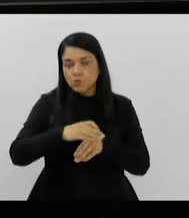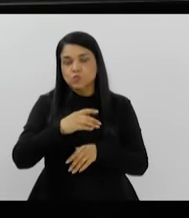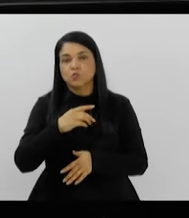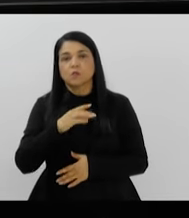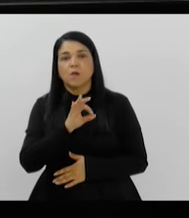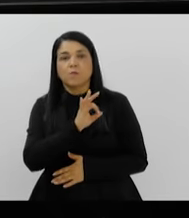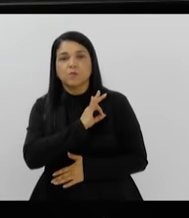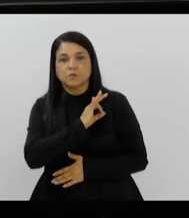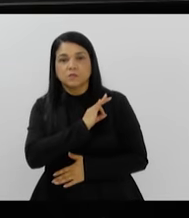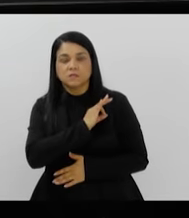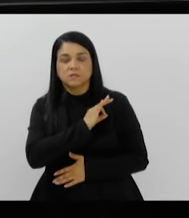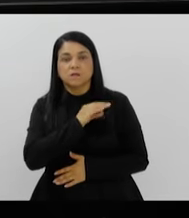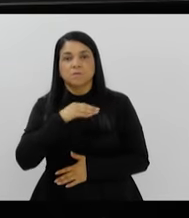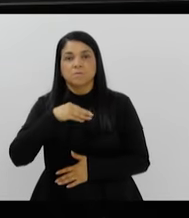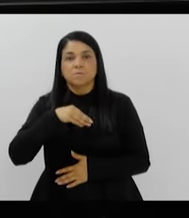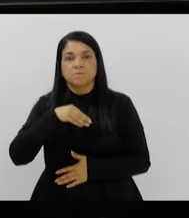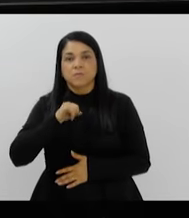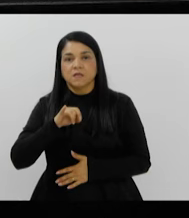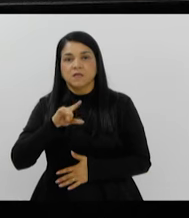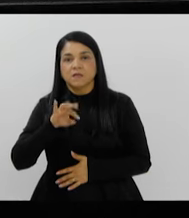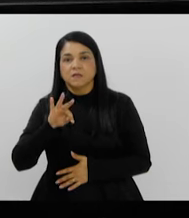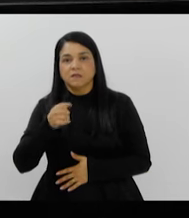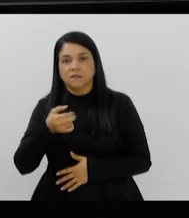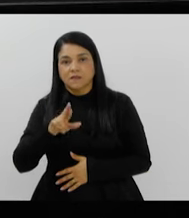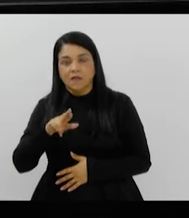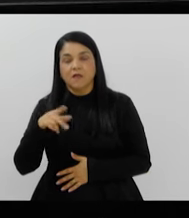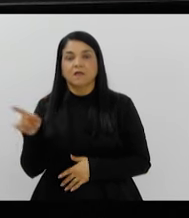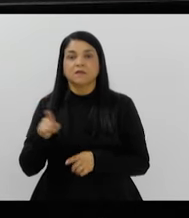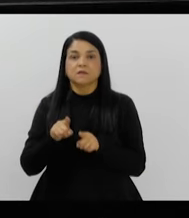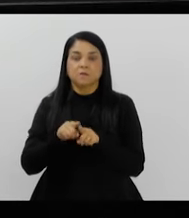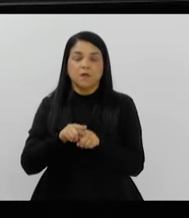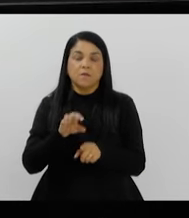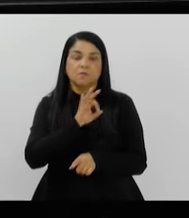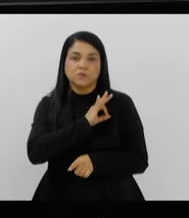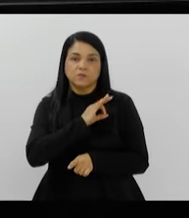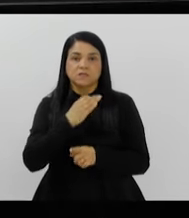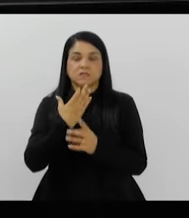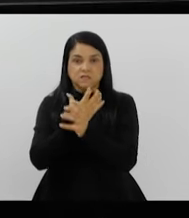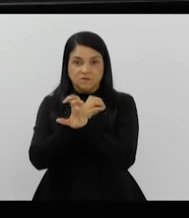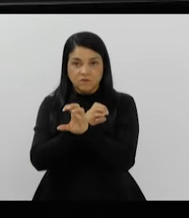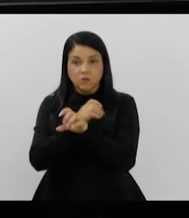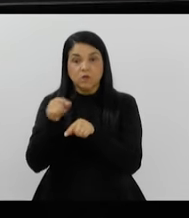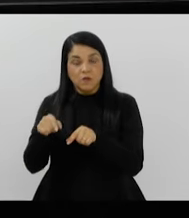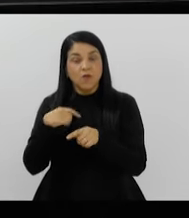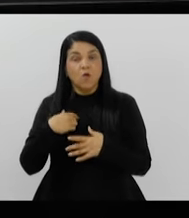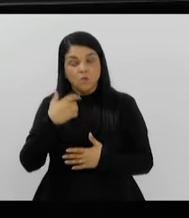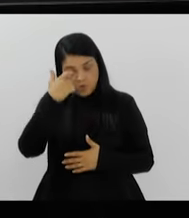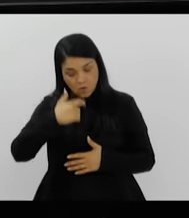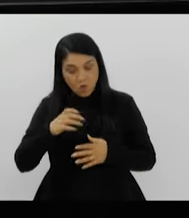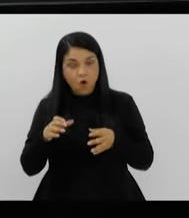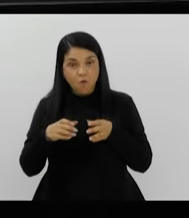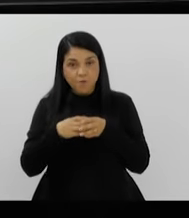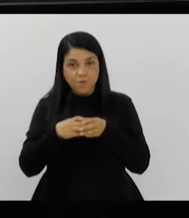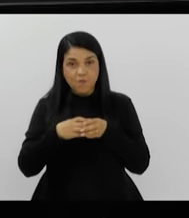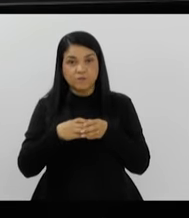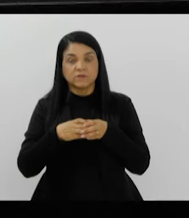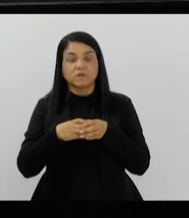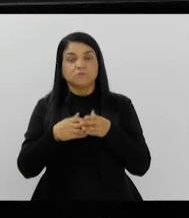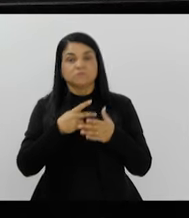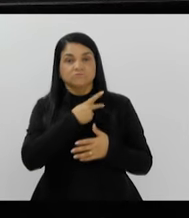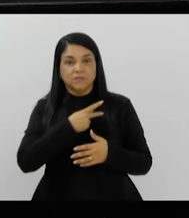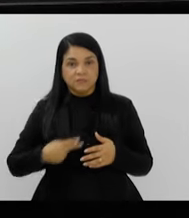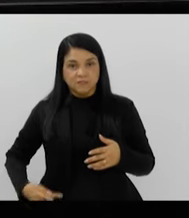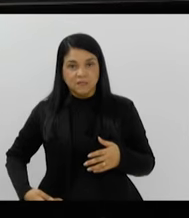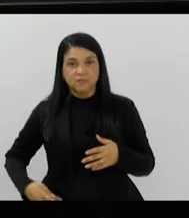Militar e para a Polícia Civil, mas como presidente da Comissão de Saúde, eu quero lembrar que existem outras áreas